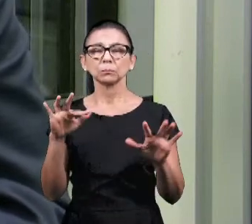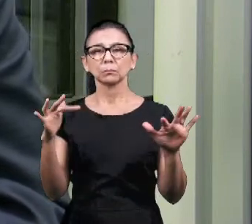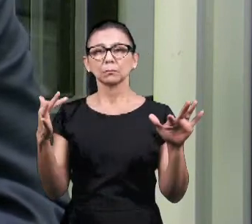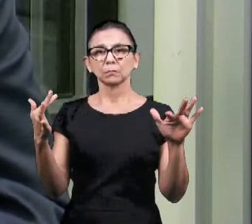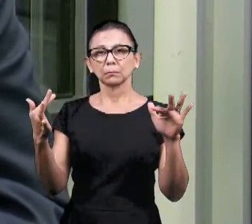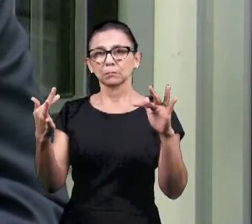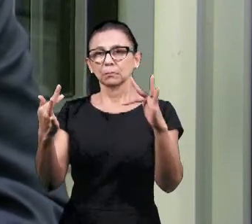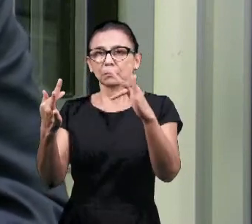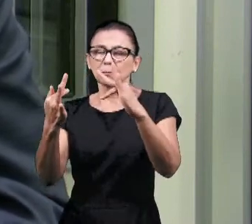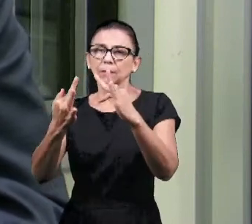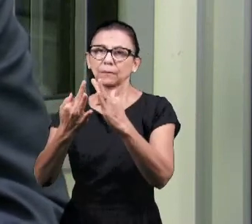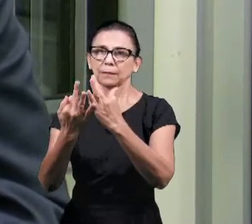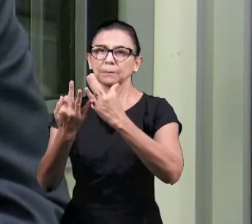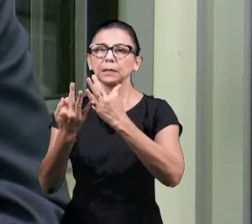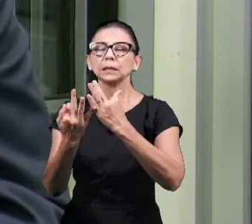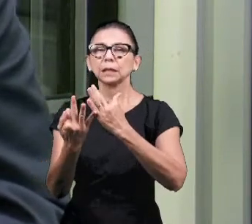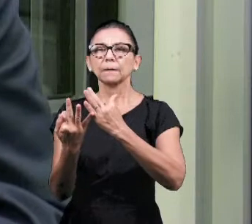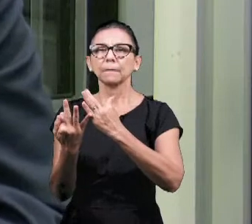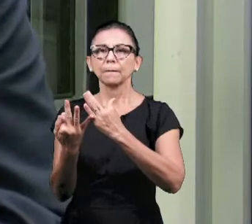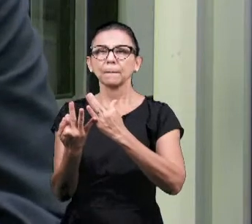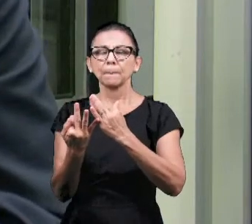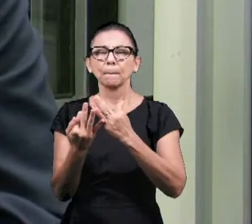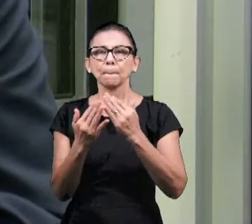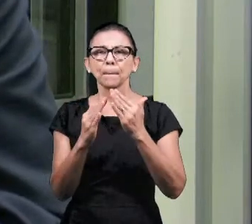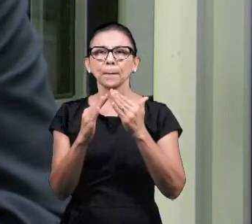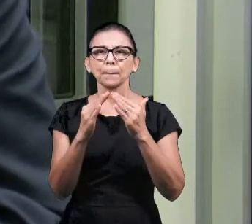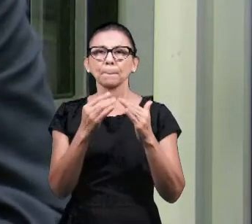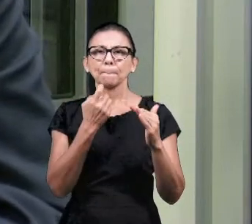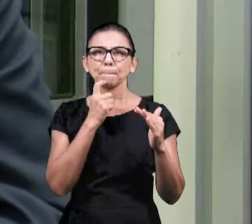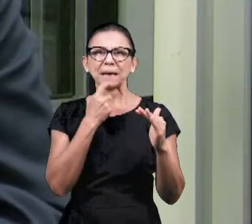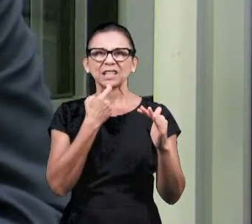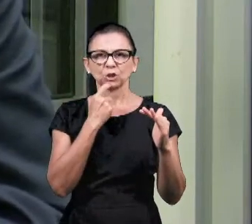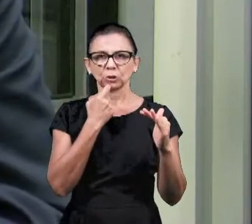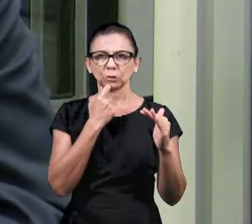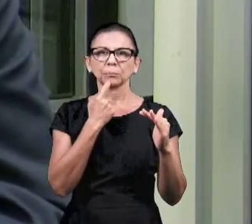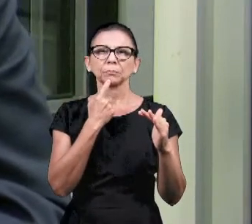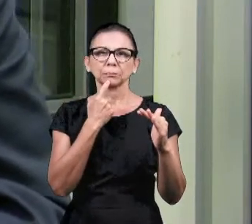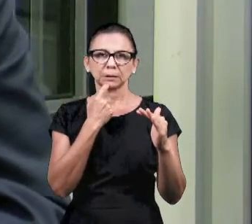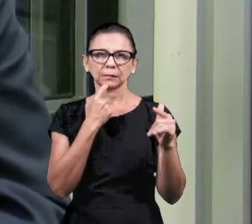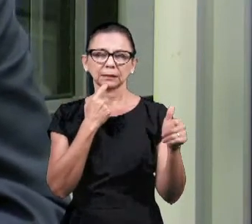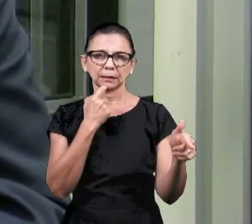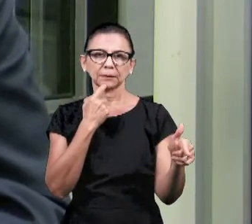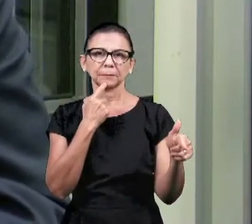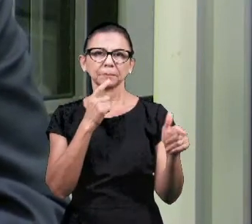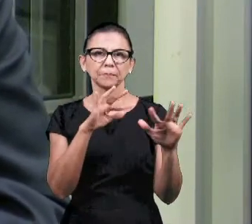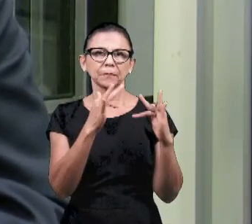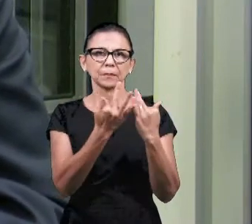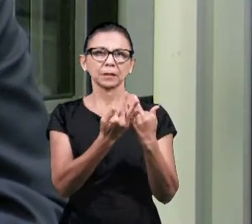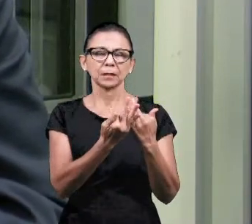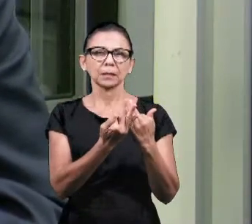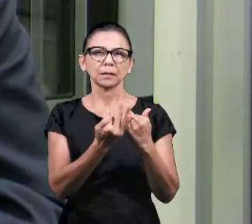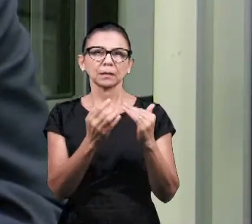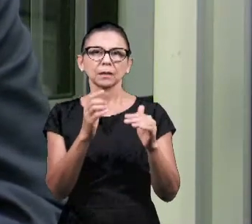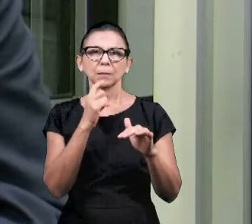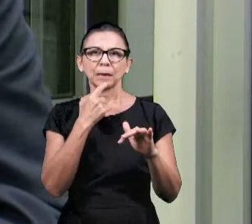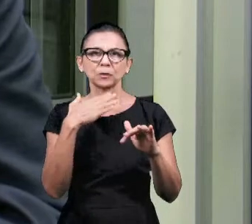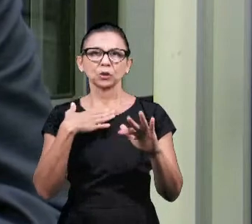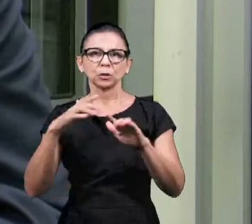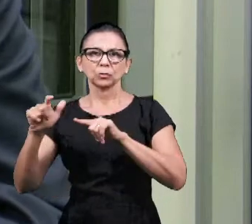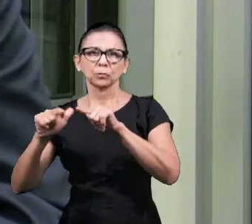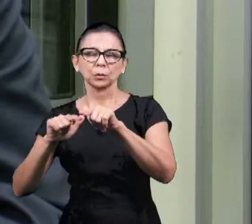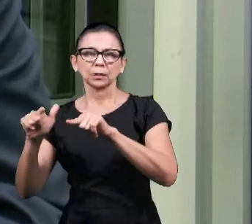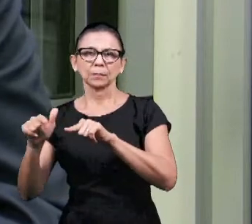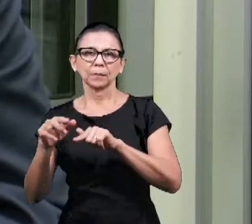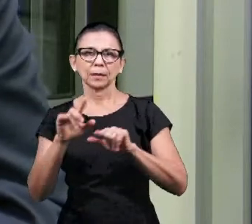perto de onde eu trabalhava, e eu fui até lá, pedir oração. Essa família me ajudou muito no meu